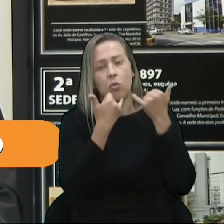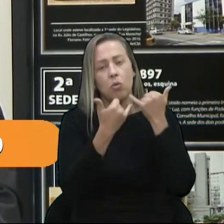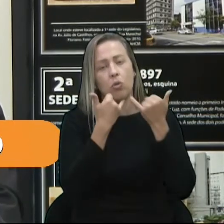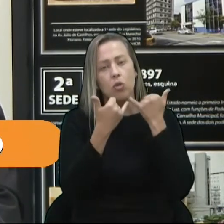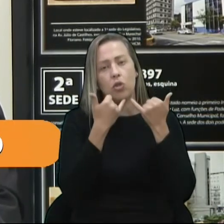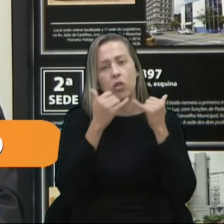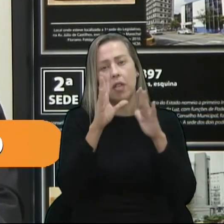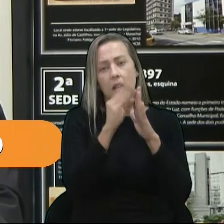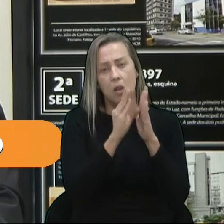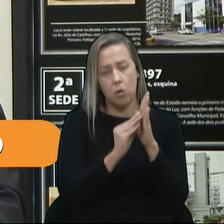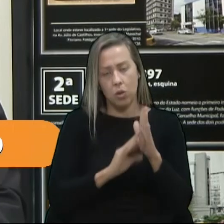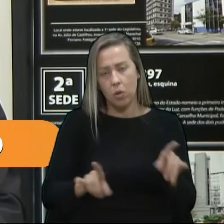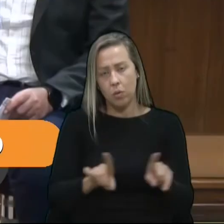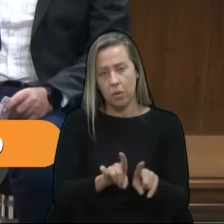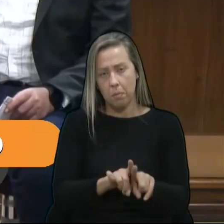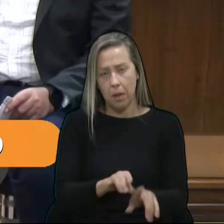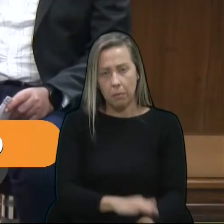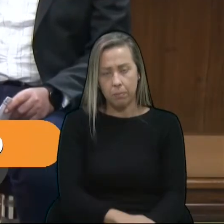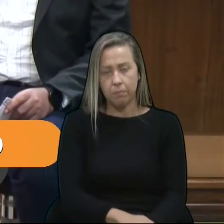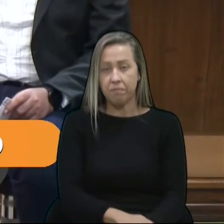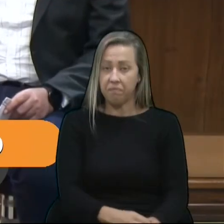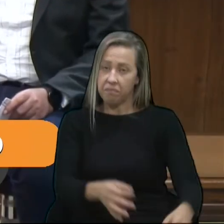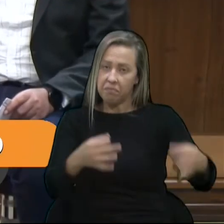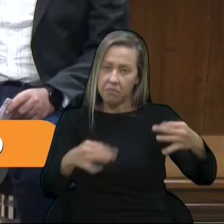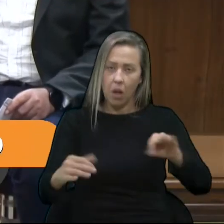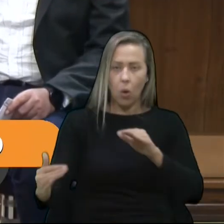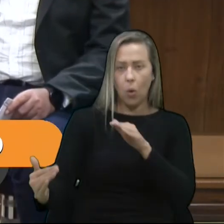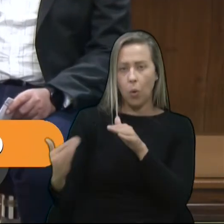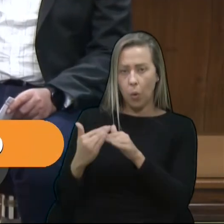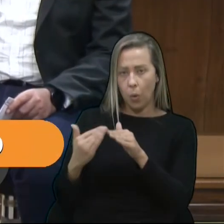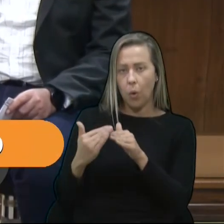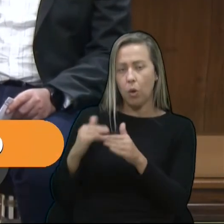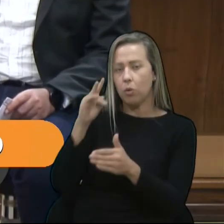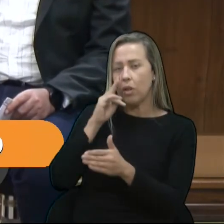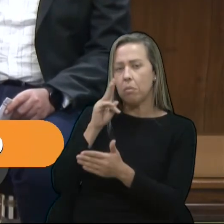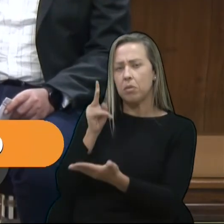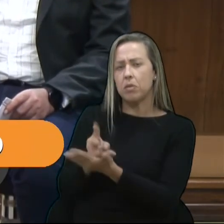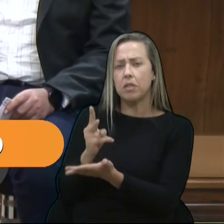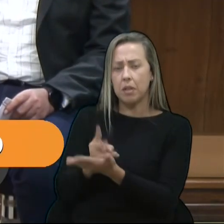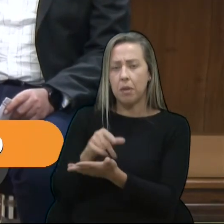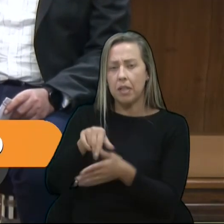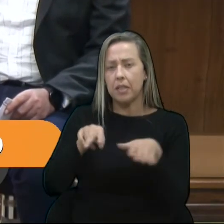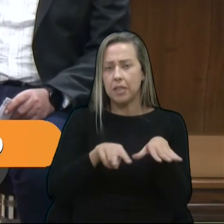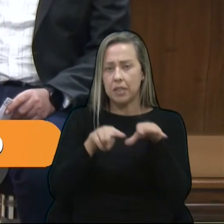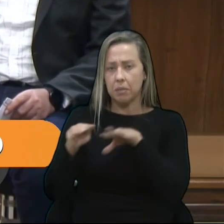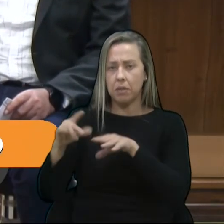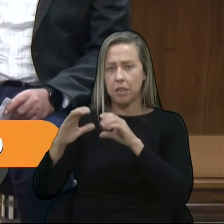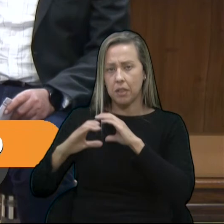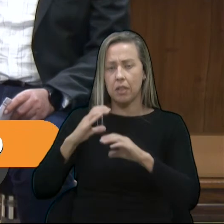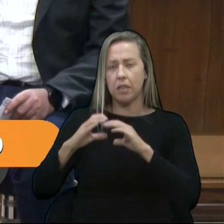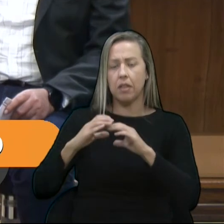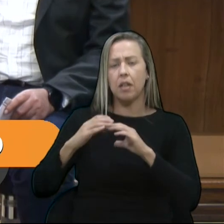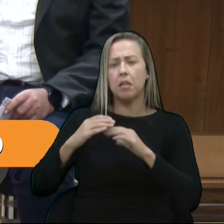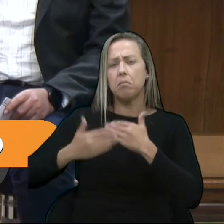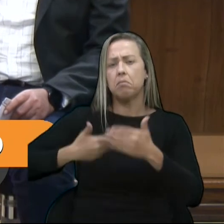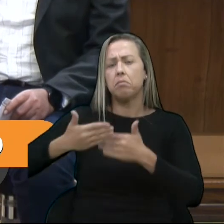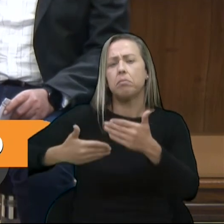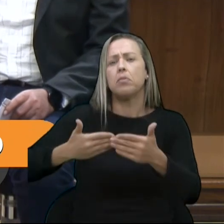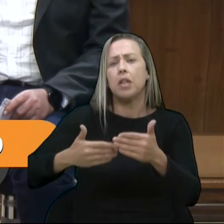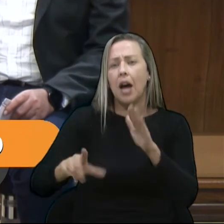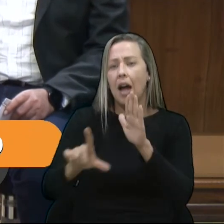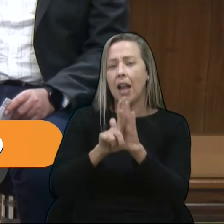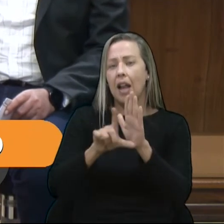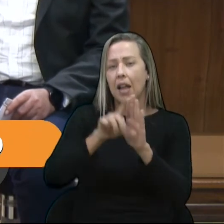do conteúdo propriamente dito. Com certeza. Lembrando sempre, né, que esta Semana da Comunicação está embasada na